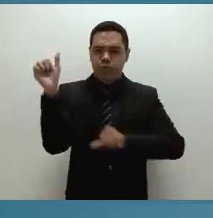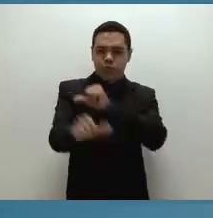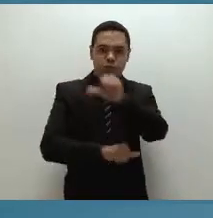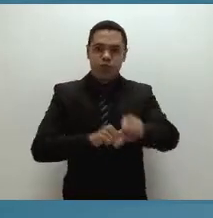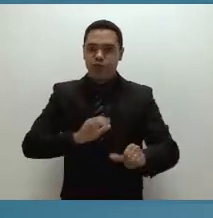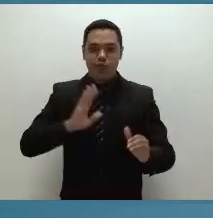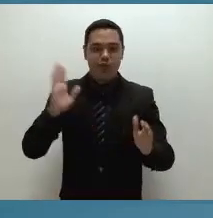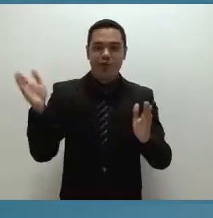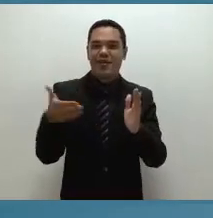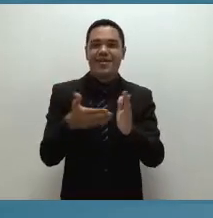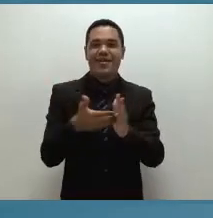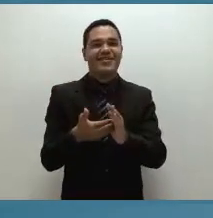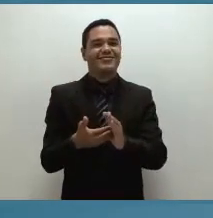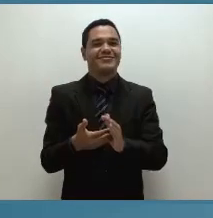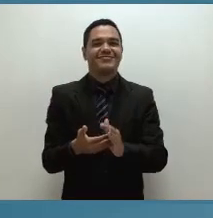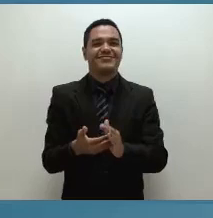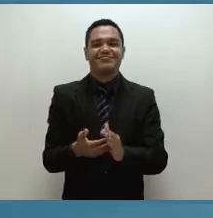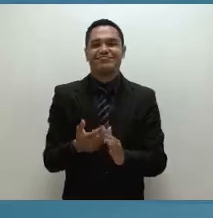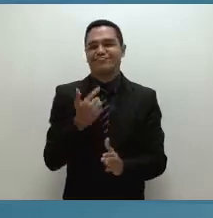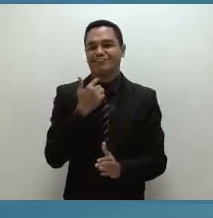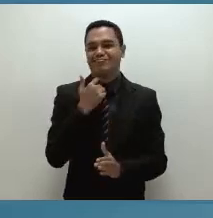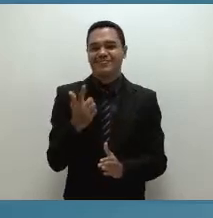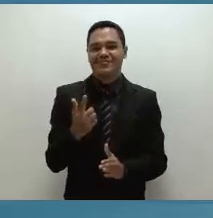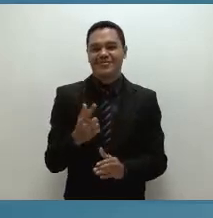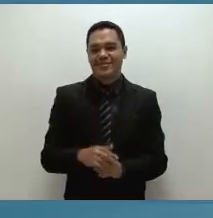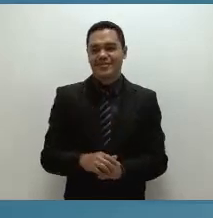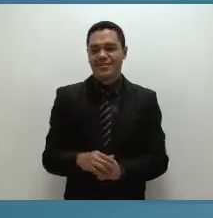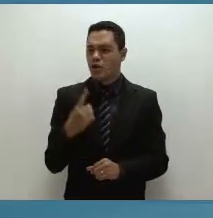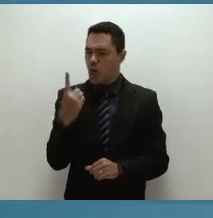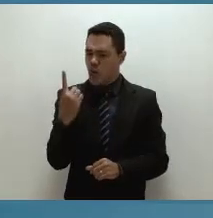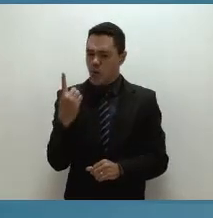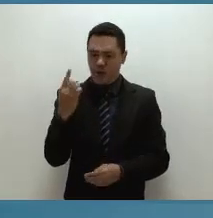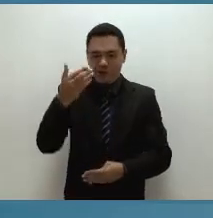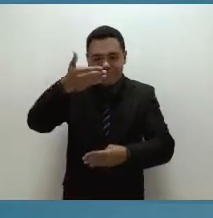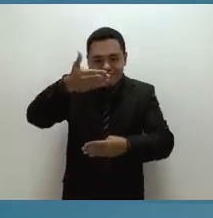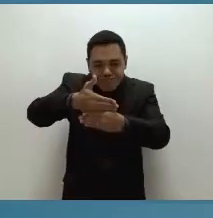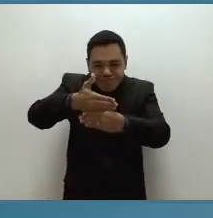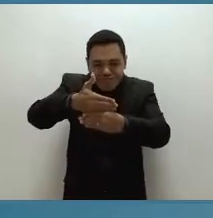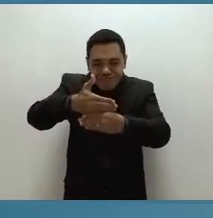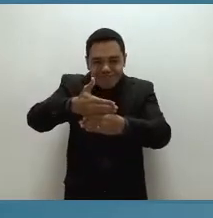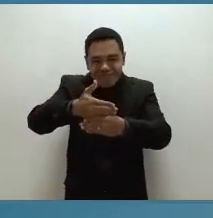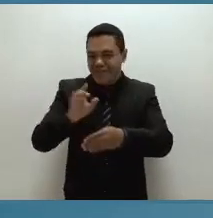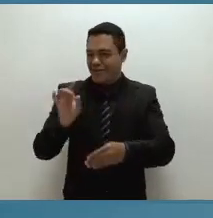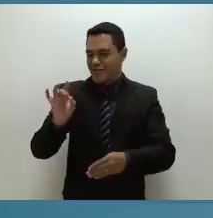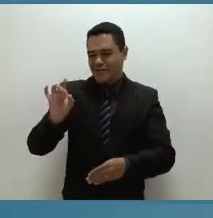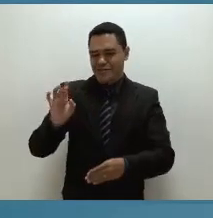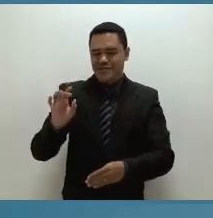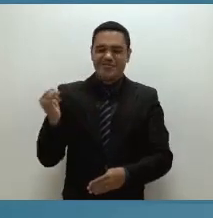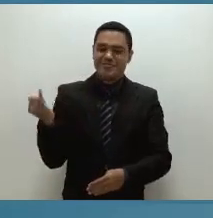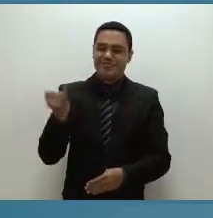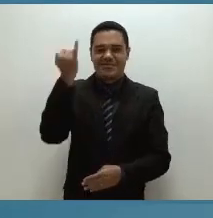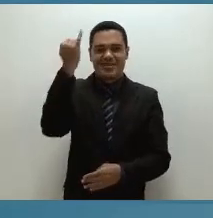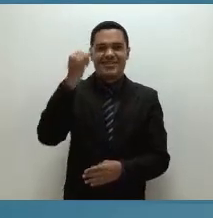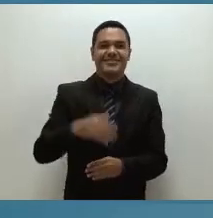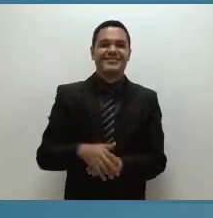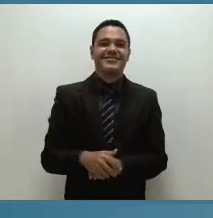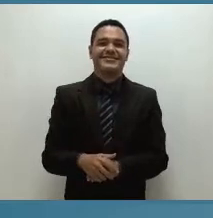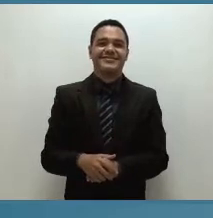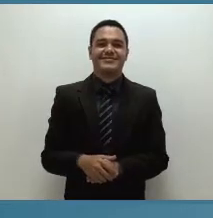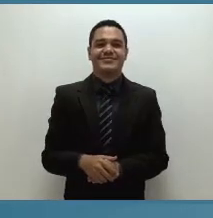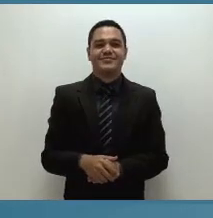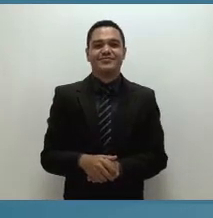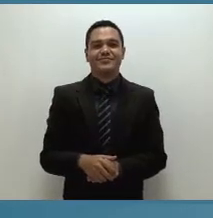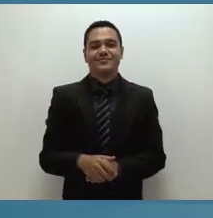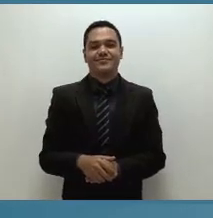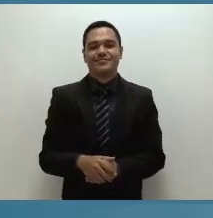vai acrescentar nessa grande construção um tijolo. Isso é que é necessário. Né? Então, eu peço